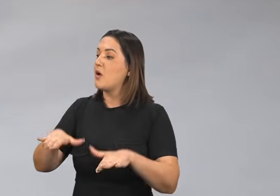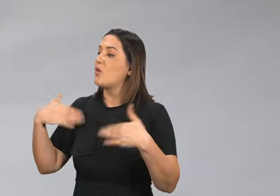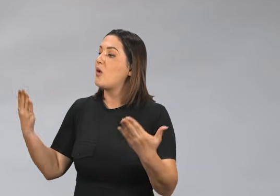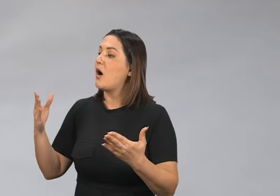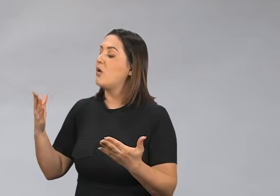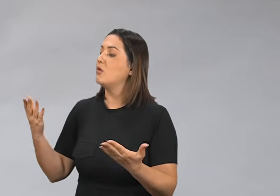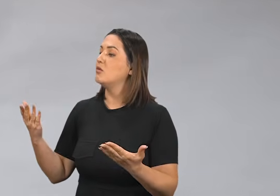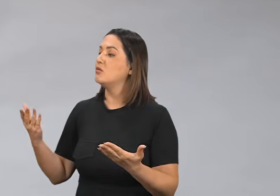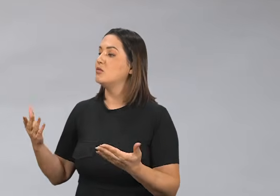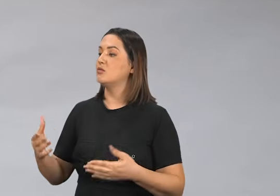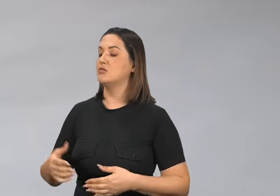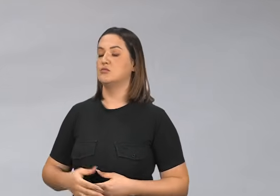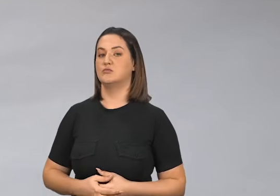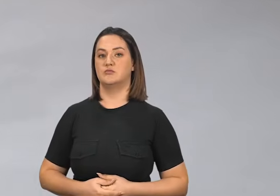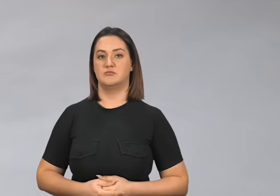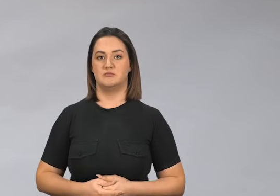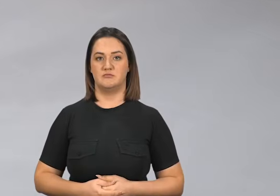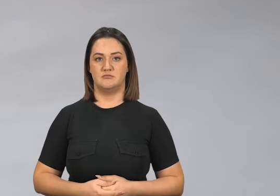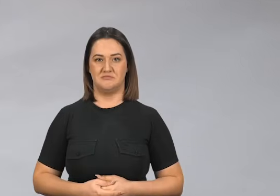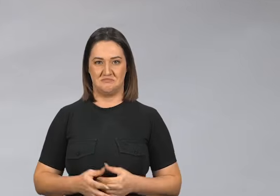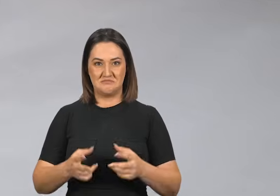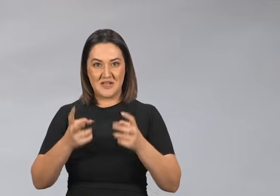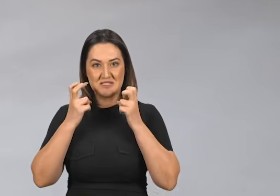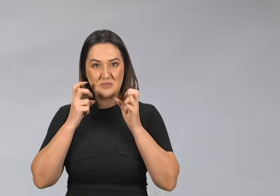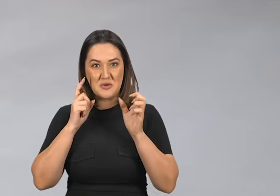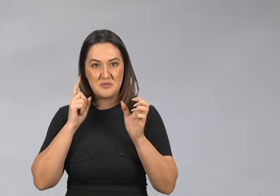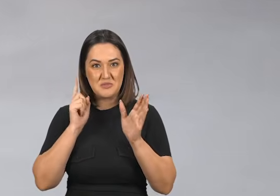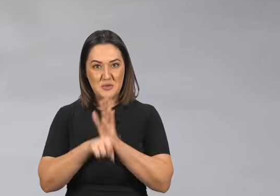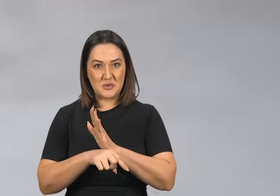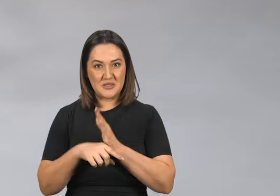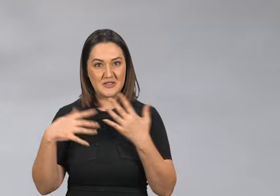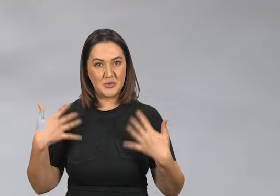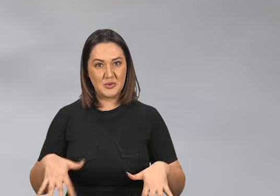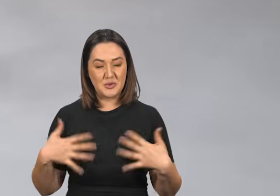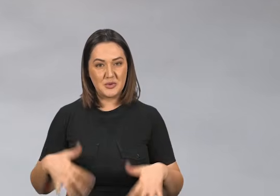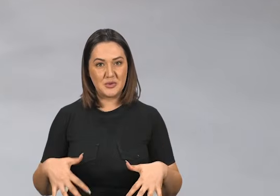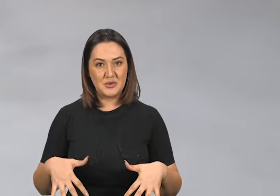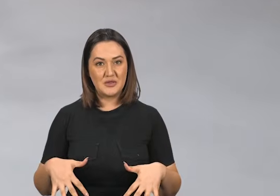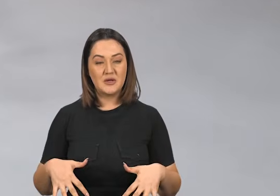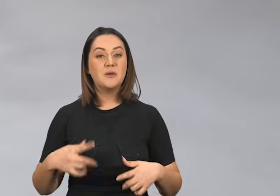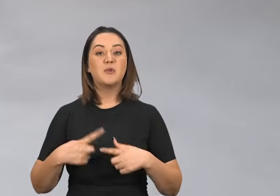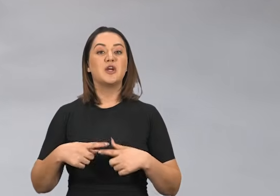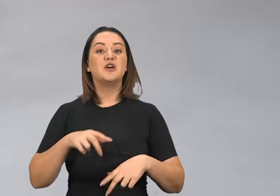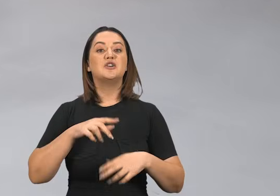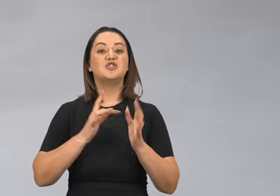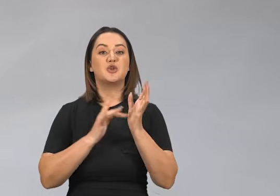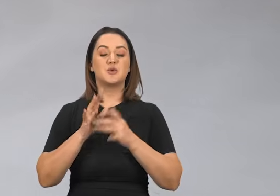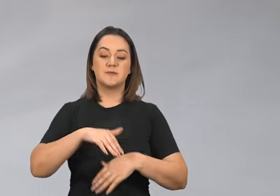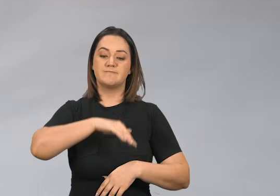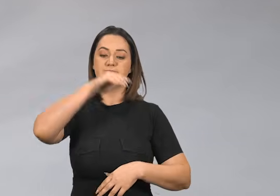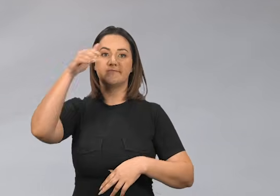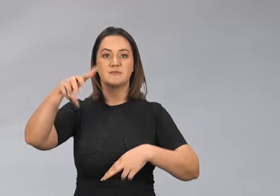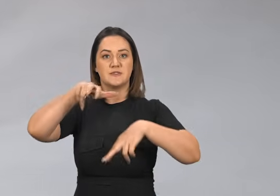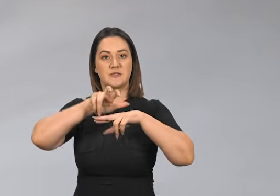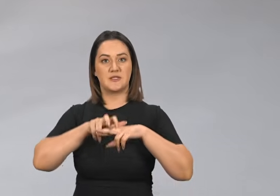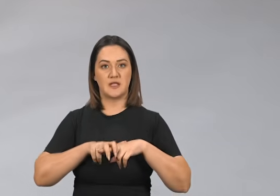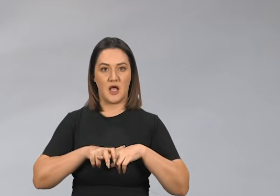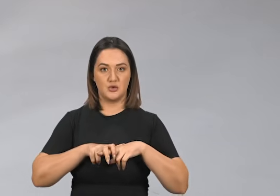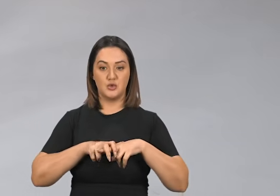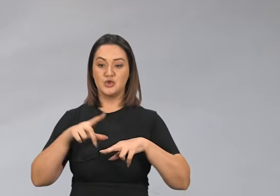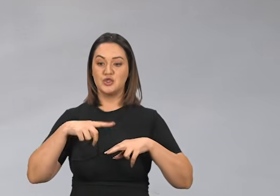Que pergunta, hein? Que pergunta extraordinária. Os discípulos com Jesus no Monte das Oliveiras, ali só eles,